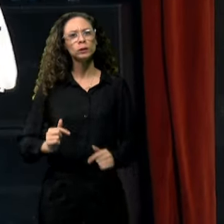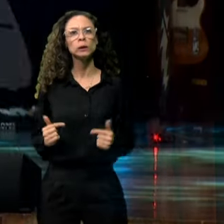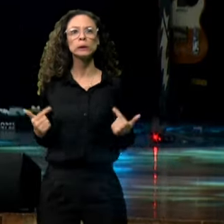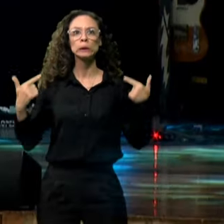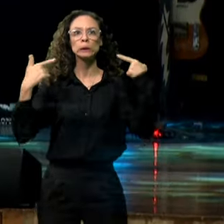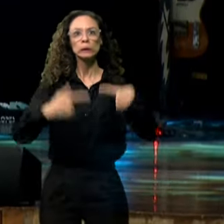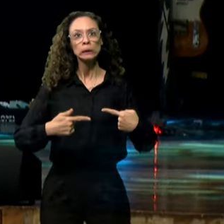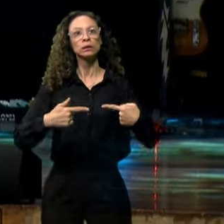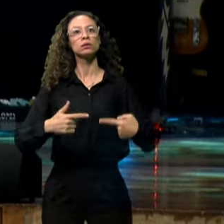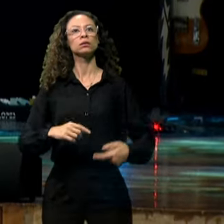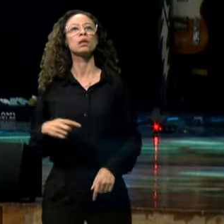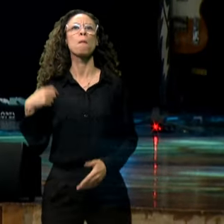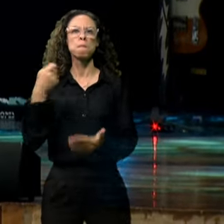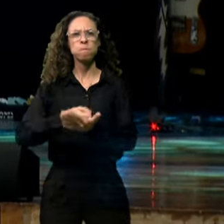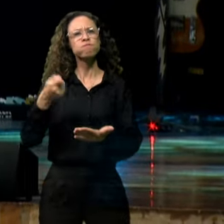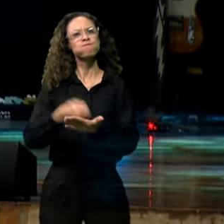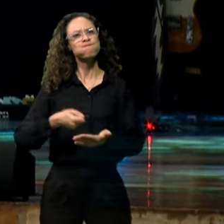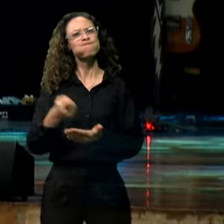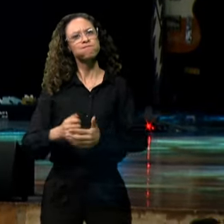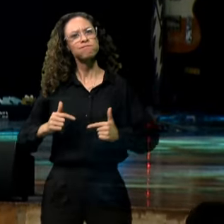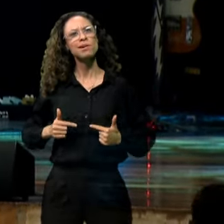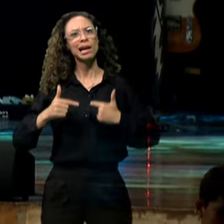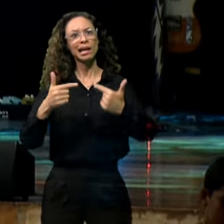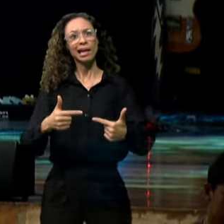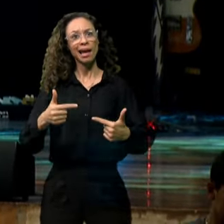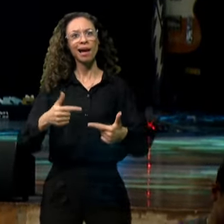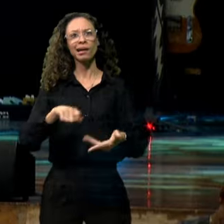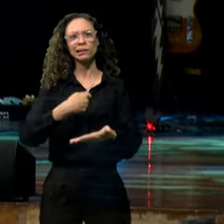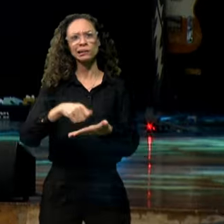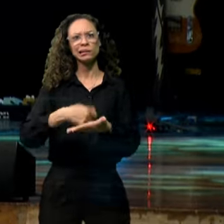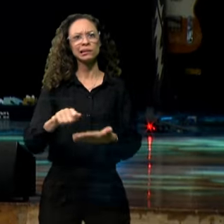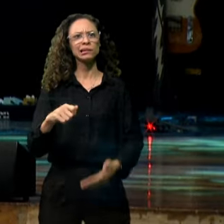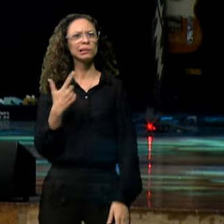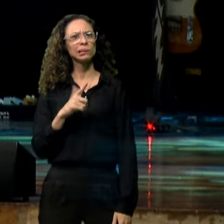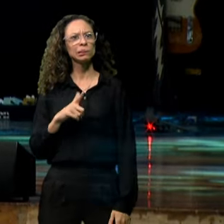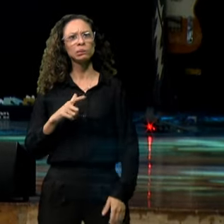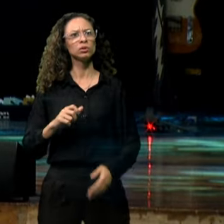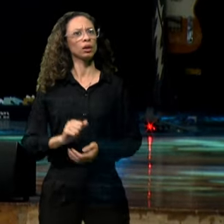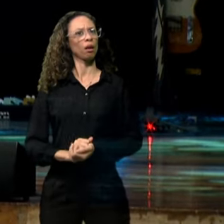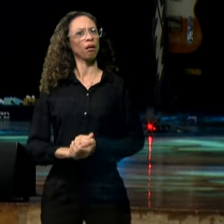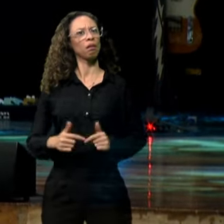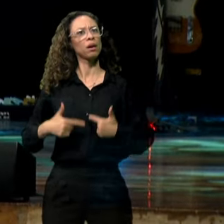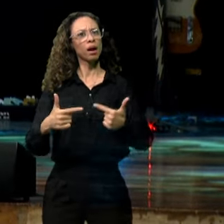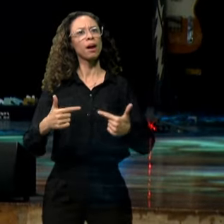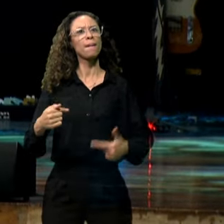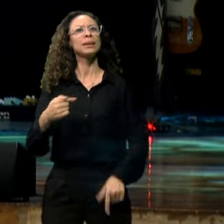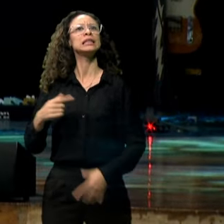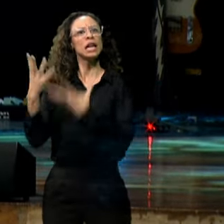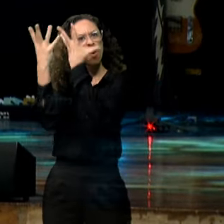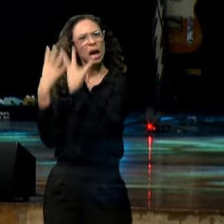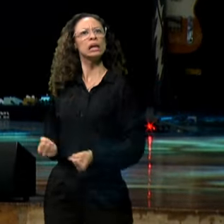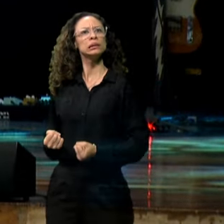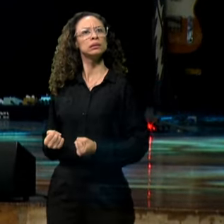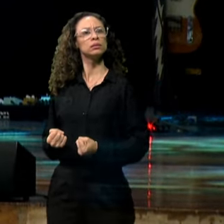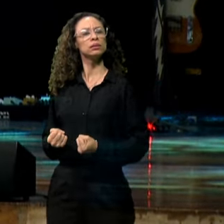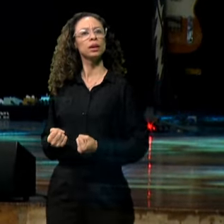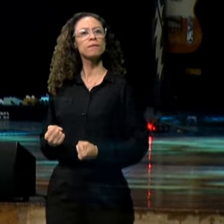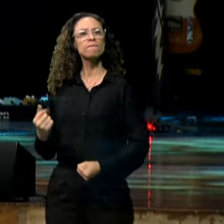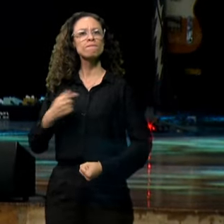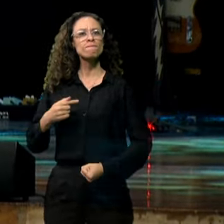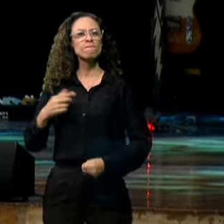E aí pelegia com algumas guerras que não estavam escrita e a herança que eu recebi disso é que eu quero ter a ti José